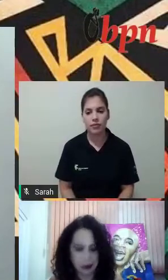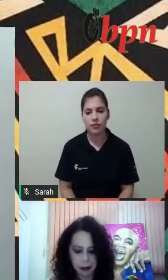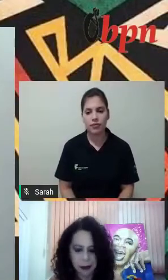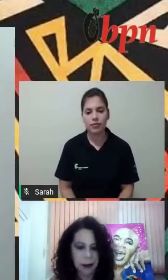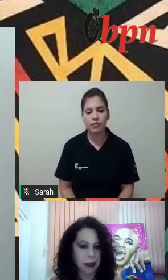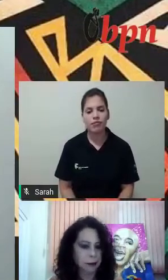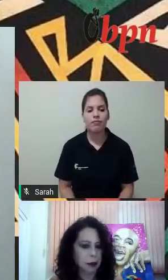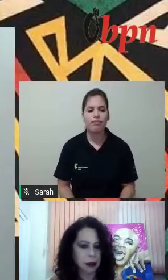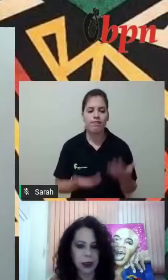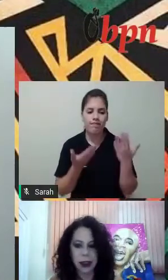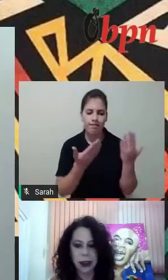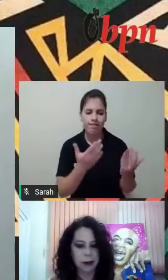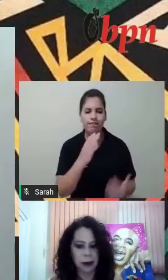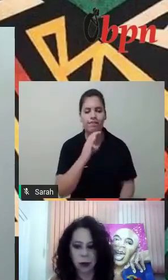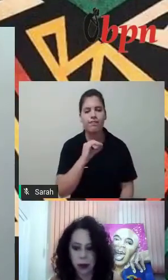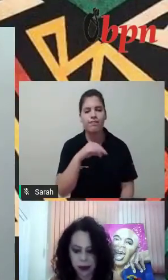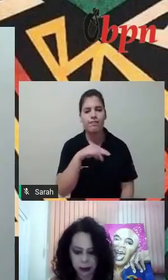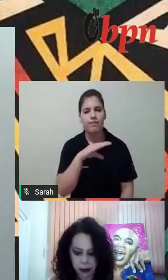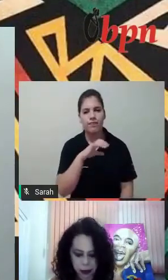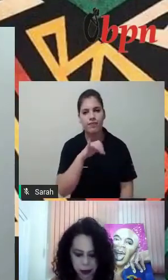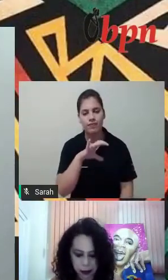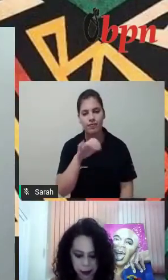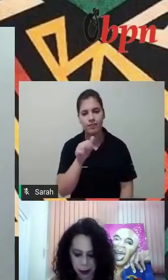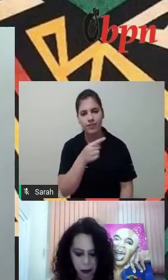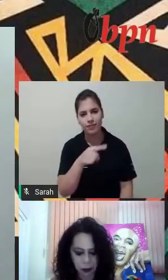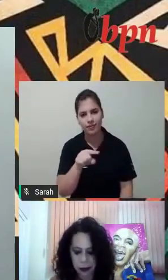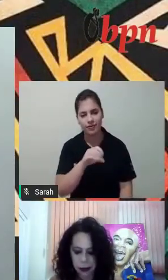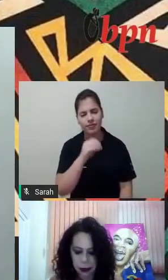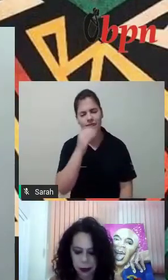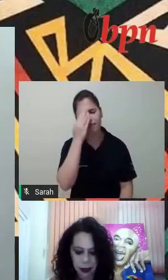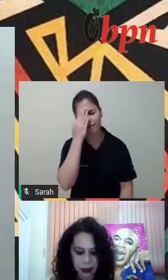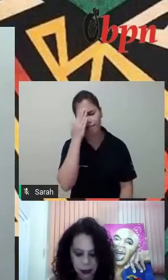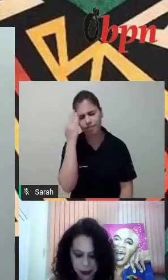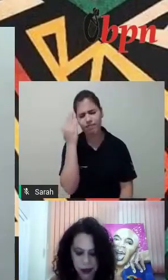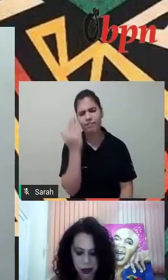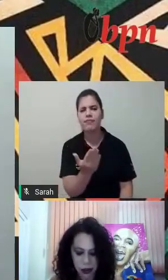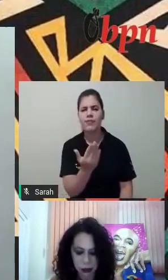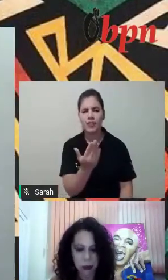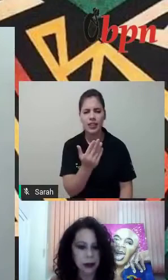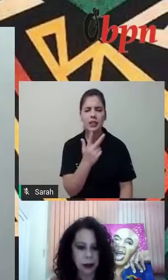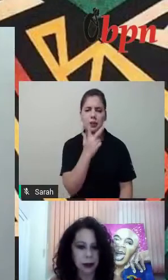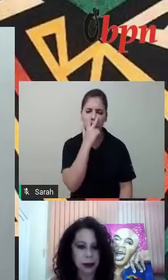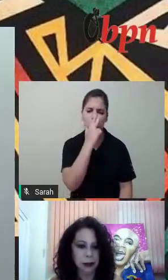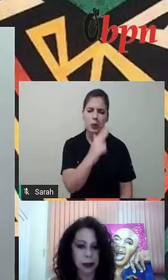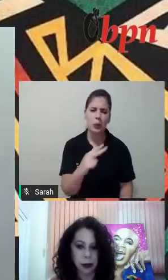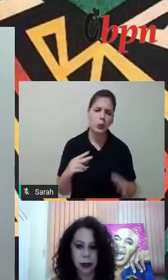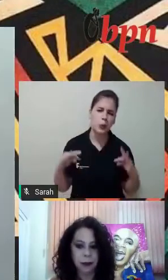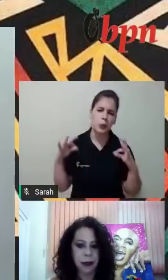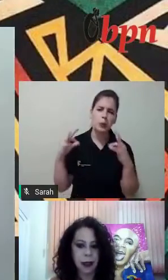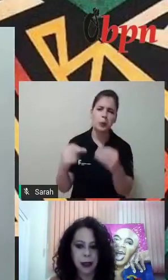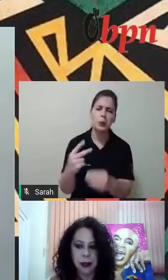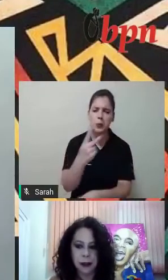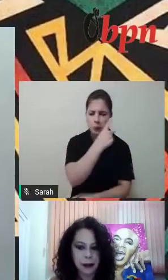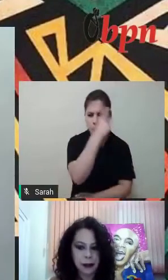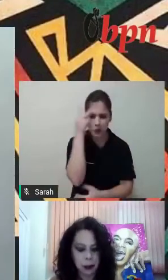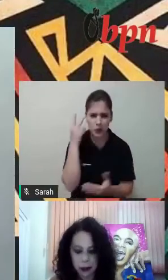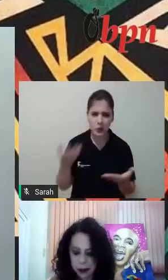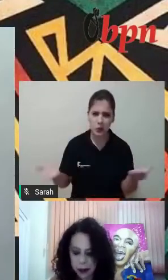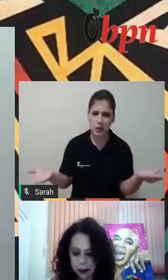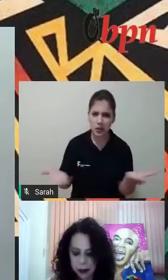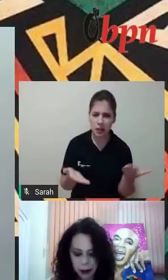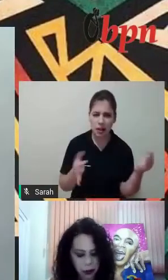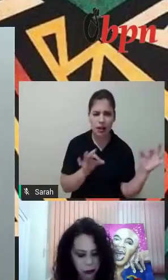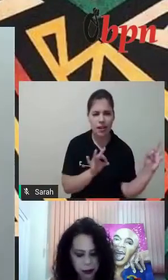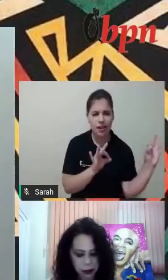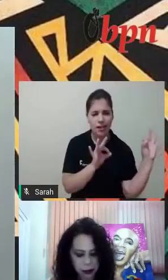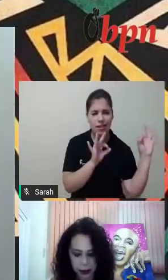Conceição, muito obrigada. Né? Eu acho que todas as pessoas que estão, né, te assistindo, que estão nessa